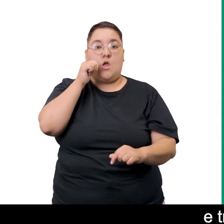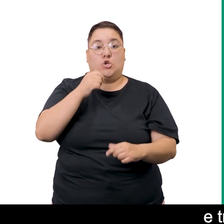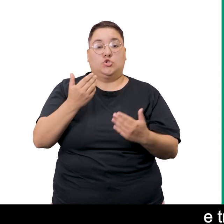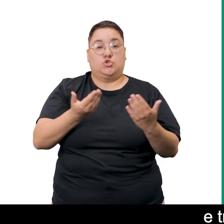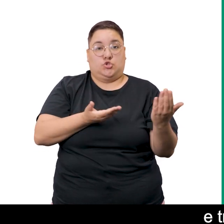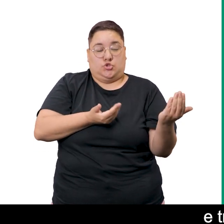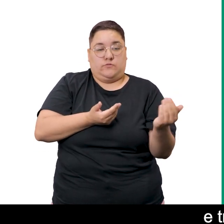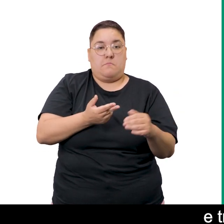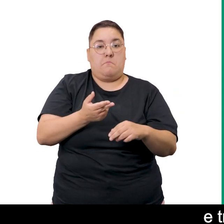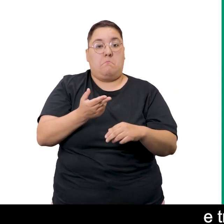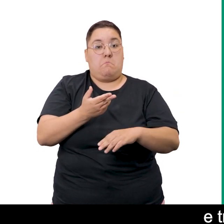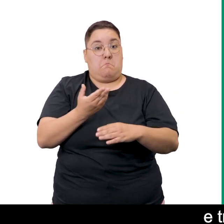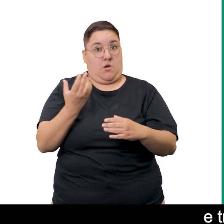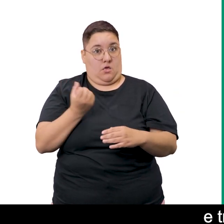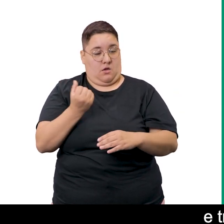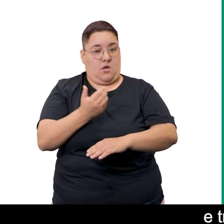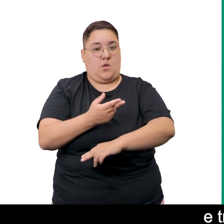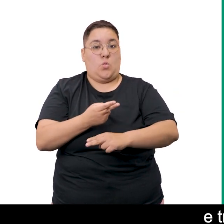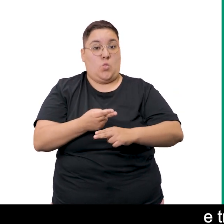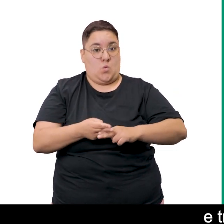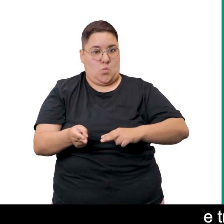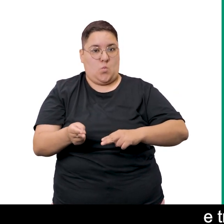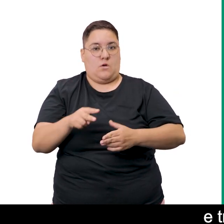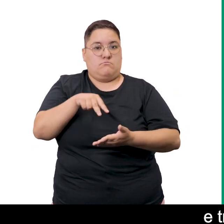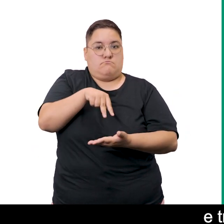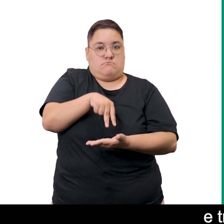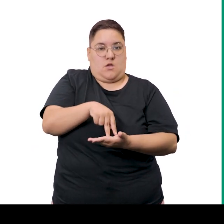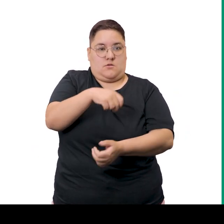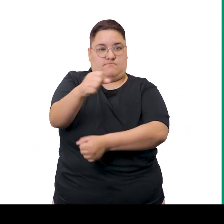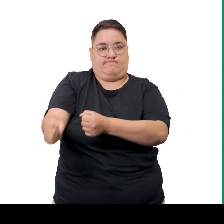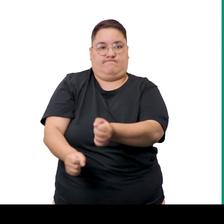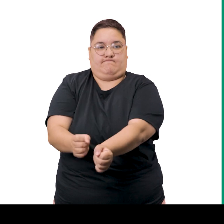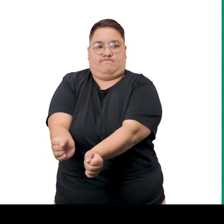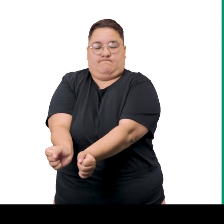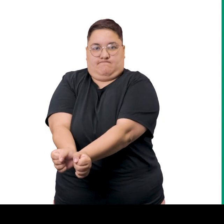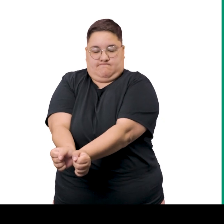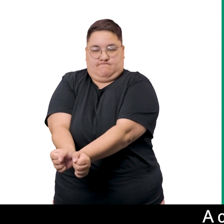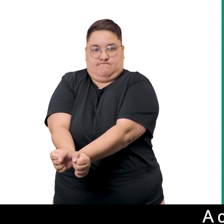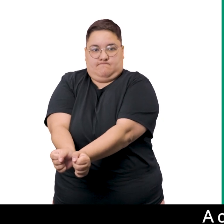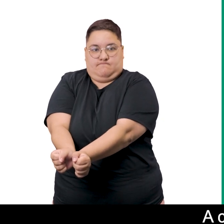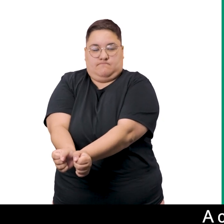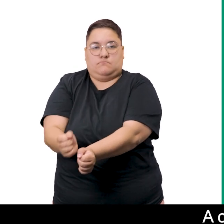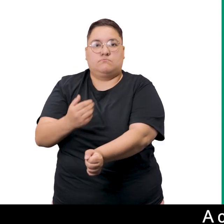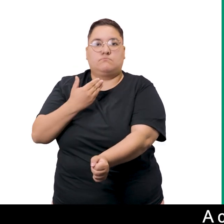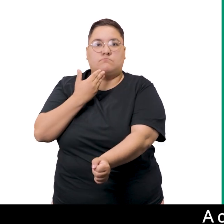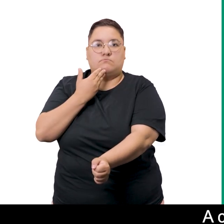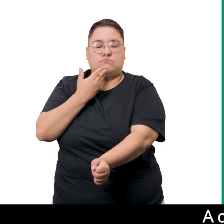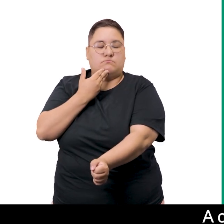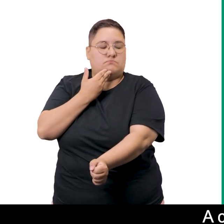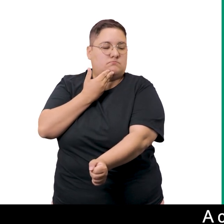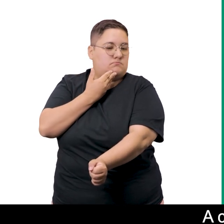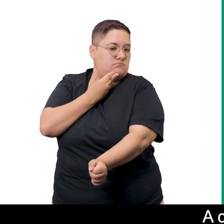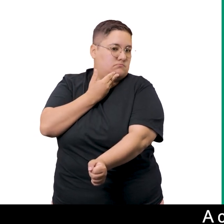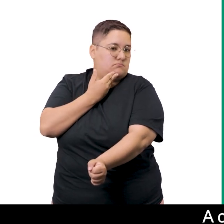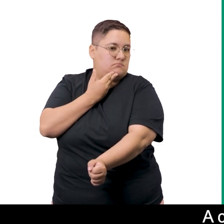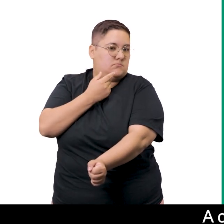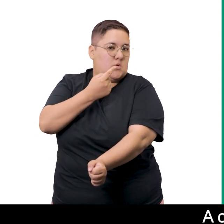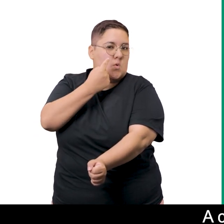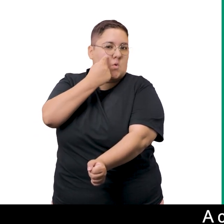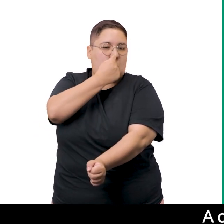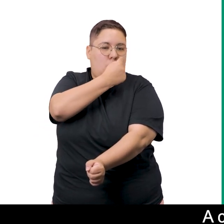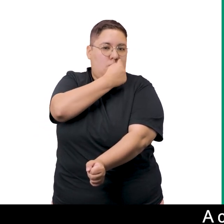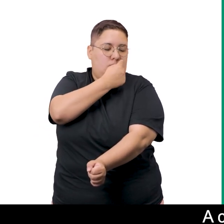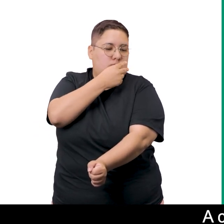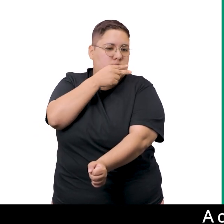branca, nua, de pé e acorrentada pelos pulsos. A cabeça pende para a esquerda e